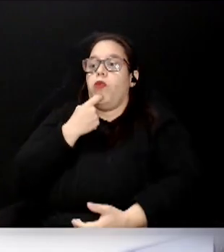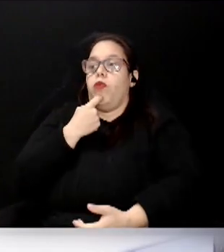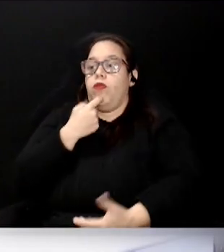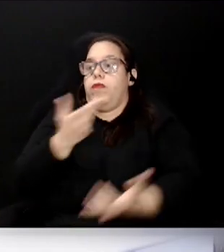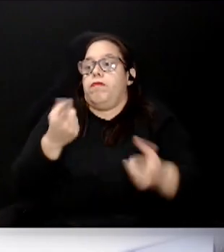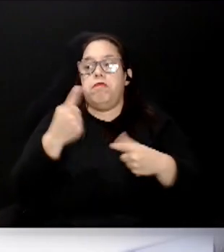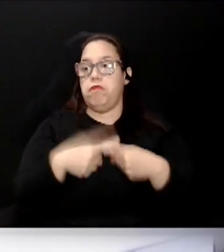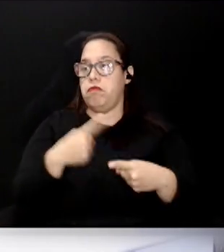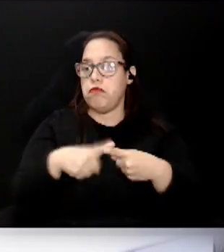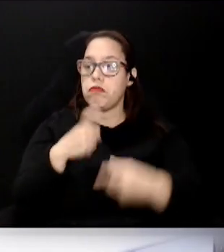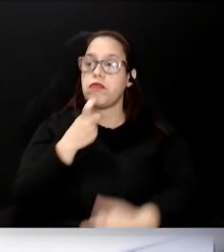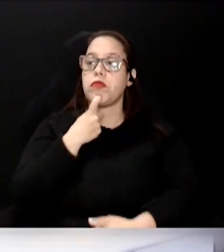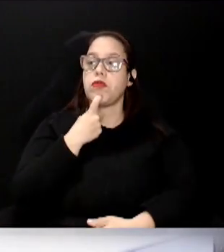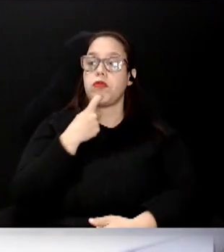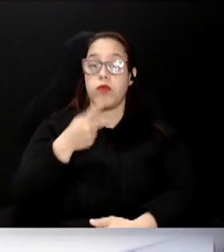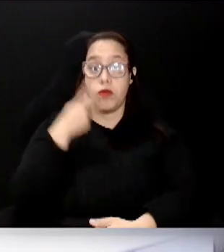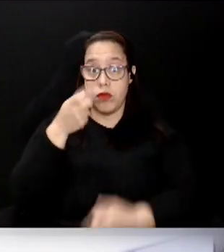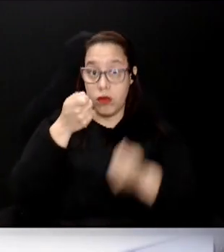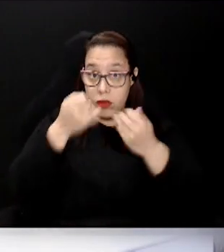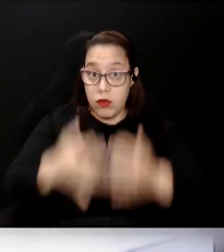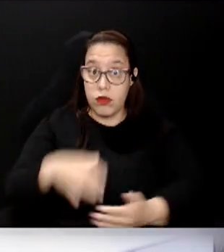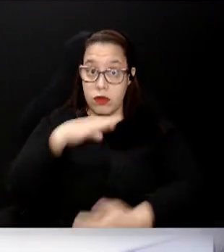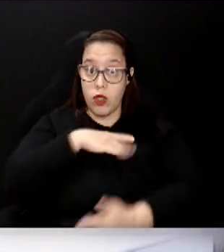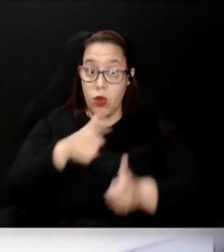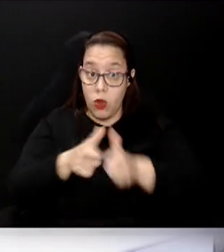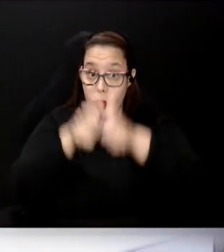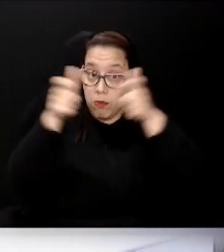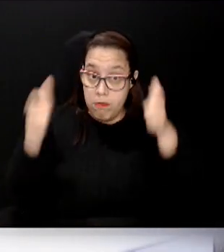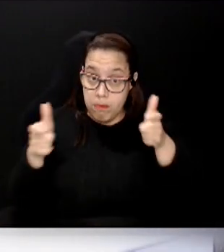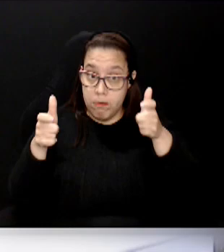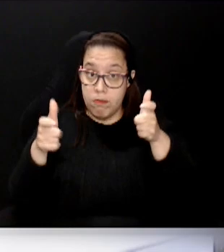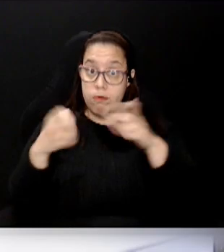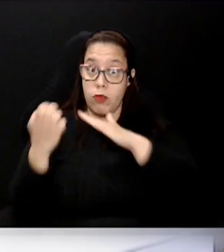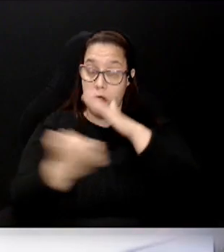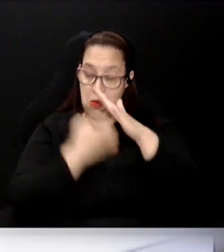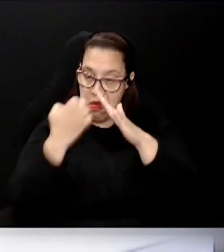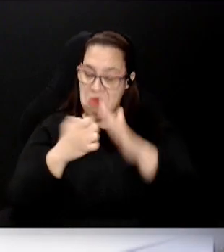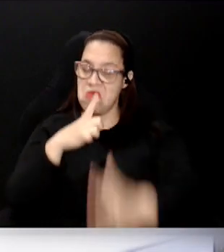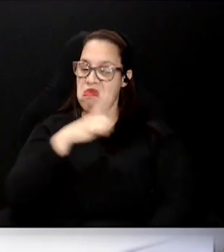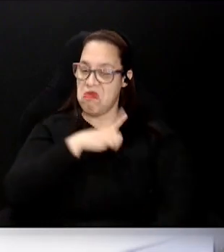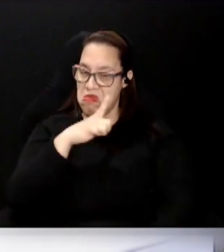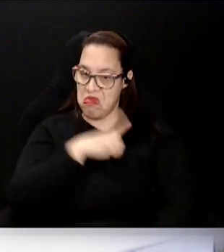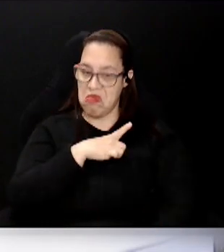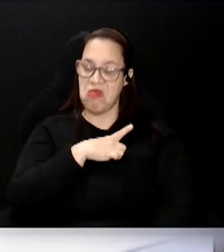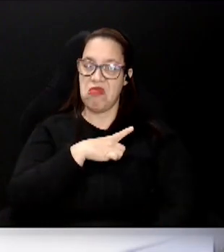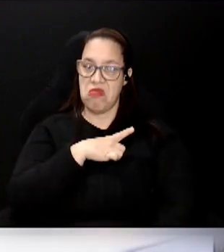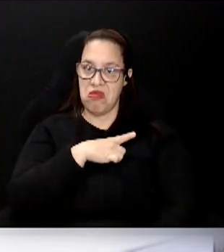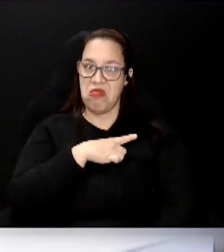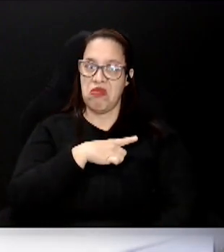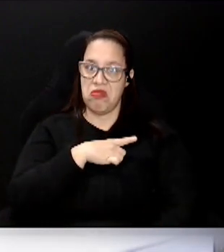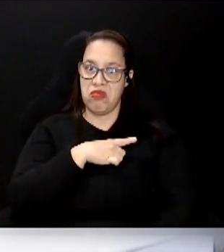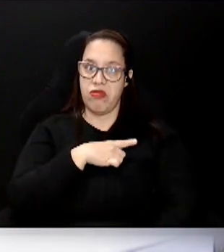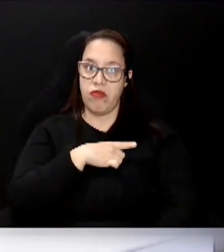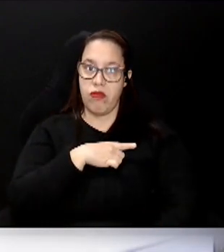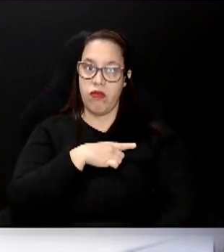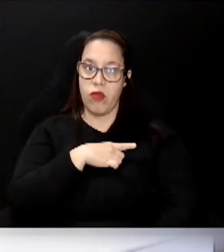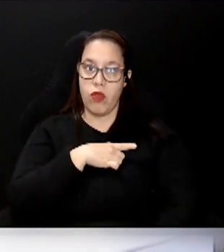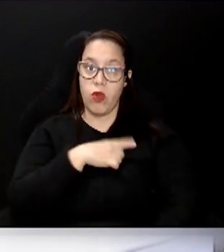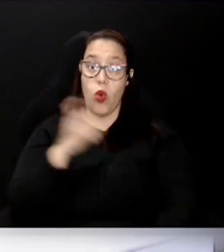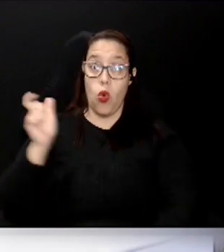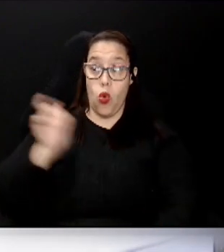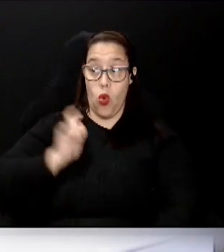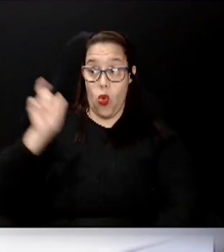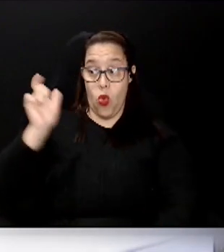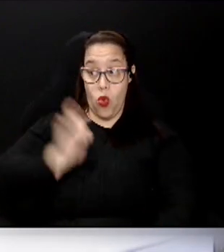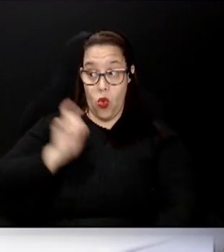foi dito aqui, ela é uma cidade grande, com uma empresa robusta, que os lucros desses que estão